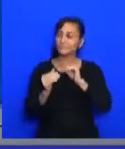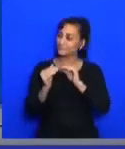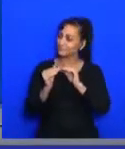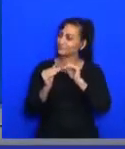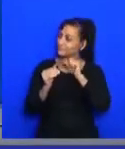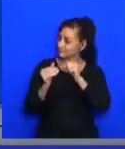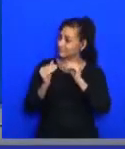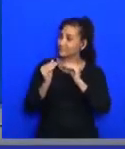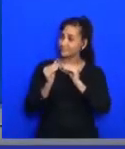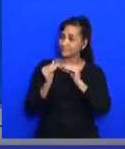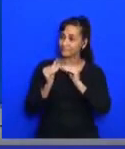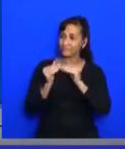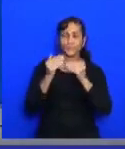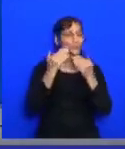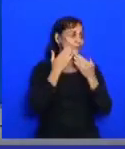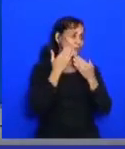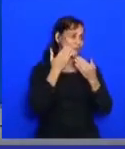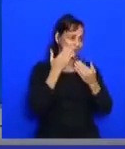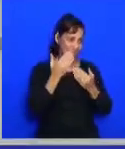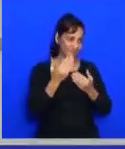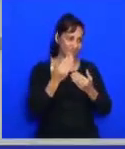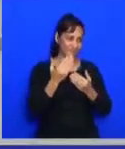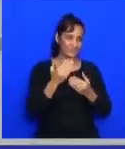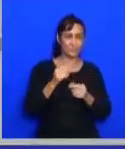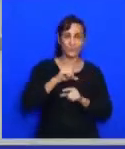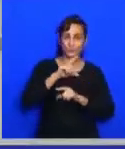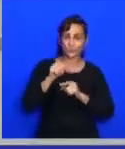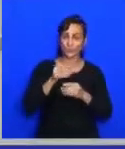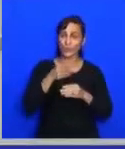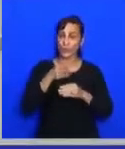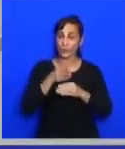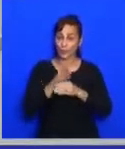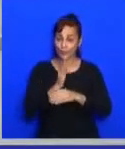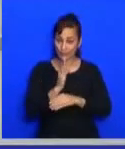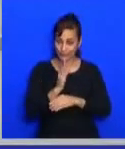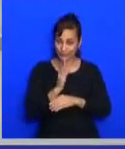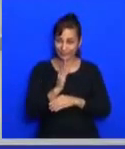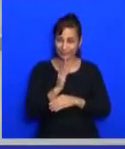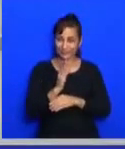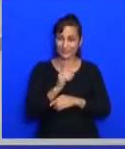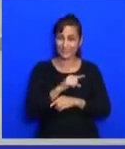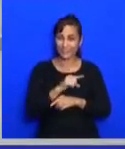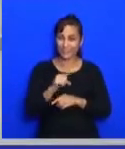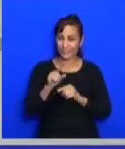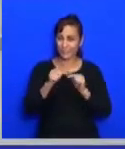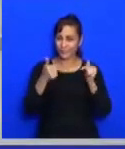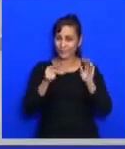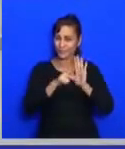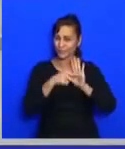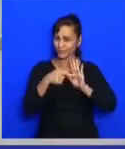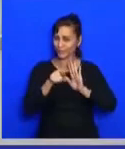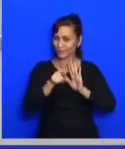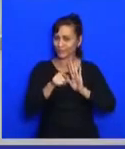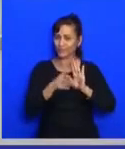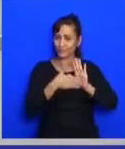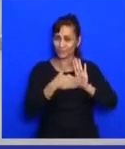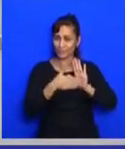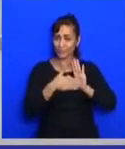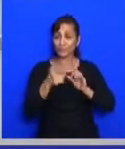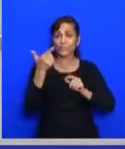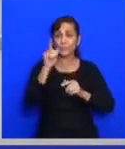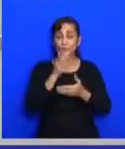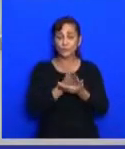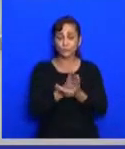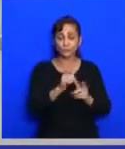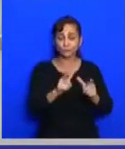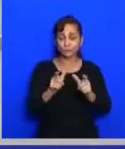Sim, confirmo. Sim, confirmo. Obrigado. Sorteio da quina realizado, validado. A sorte estava na sua aposta. Após a